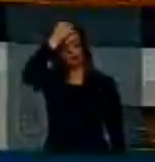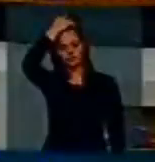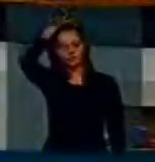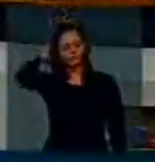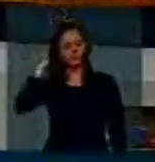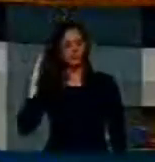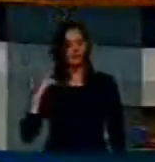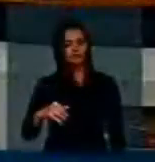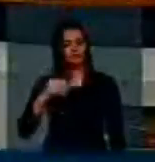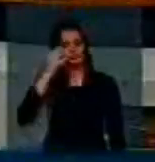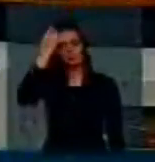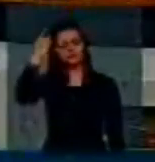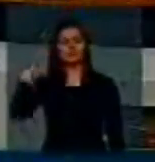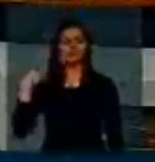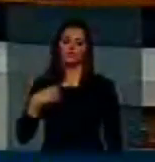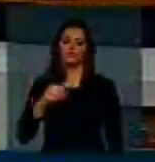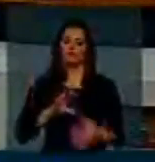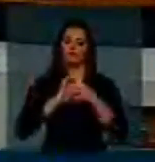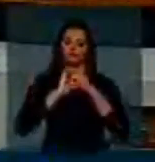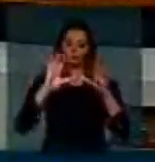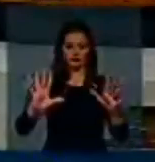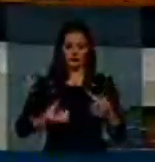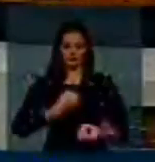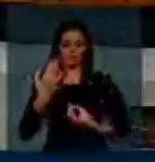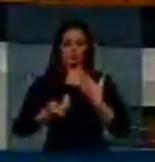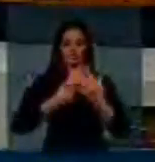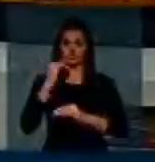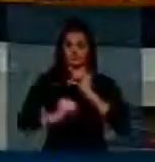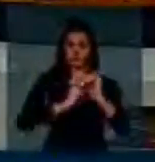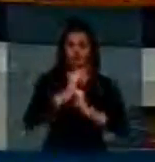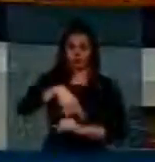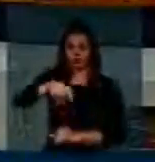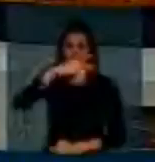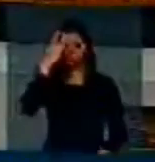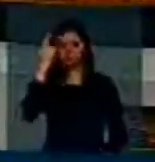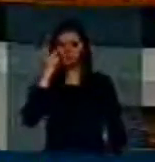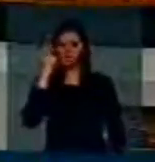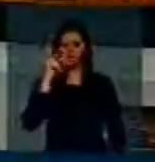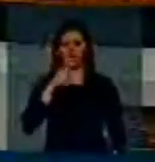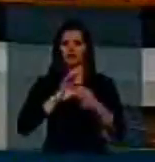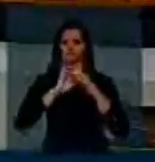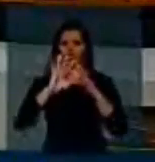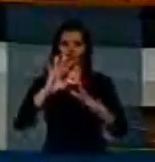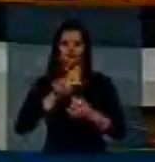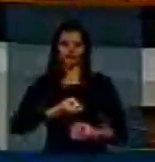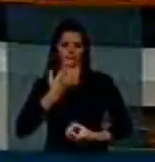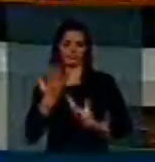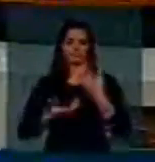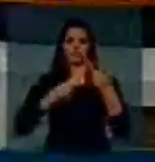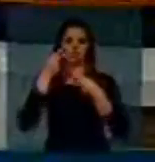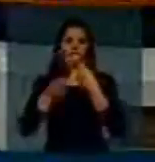Vou falar a respeito da liberdade de expressão na internet. Se enganam aqueles que acham que a liberdade de expressão está garantida na